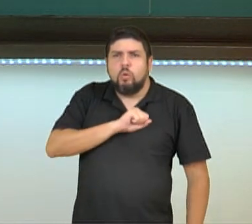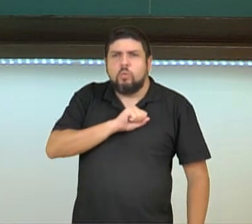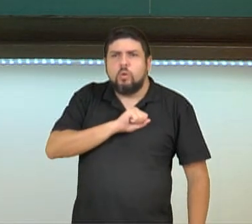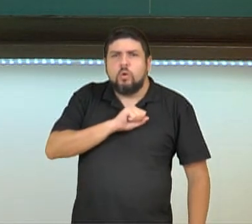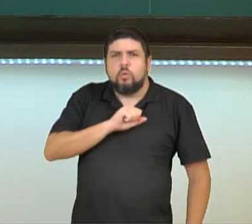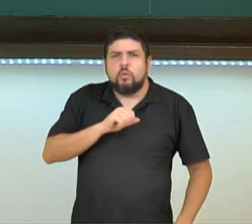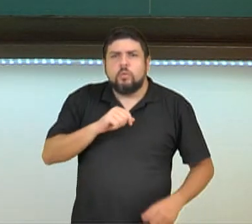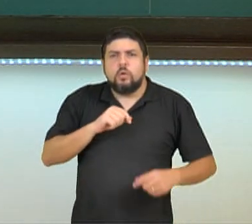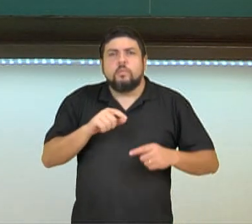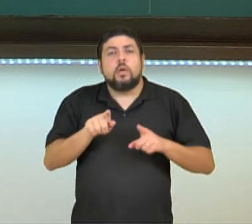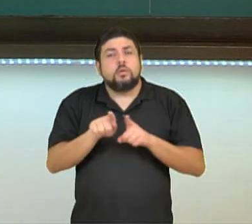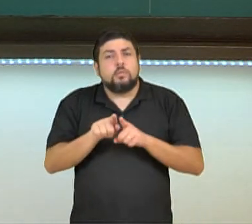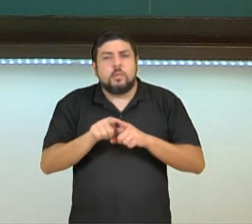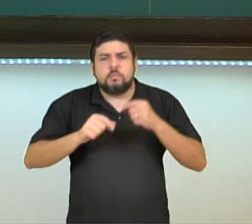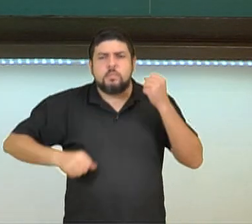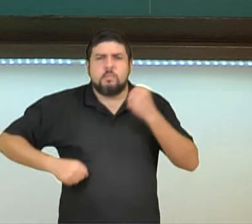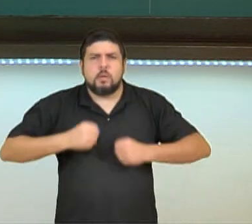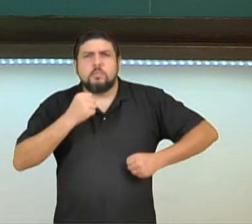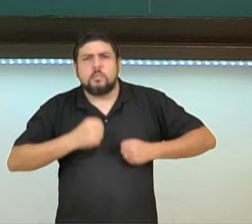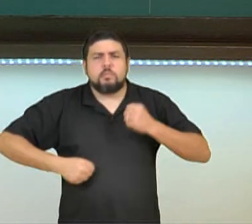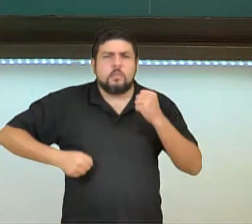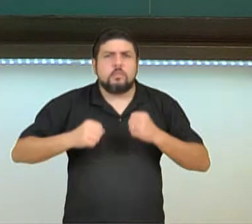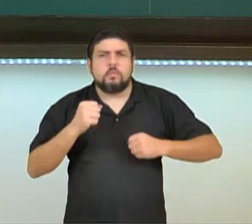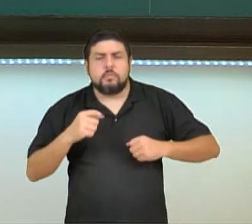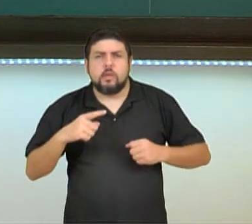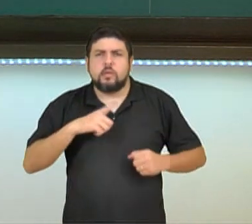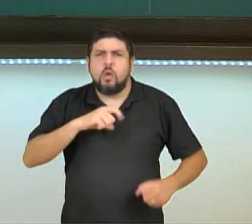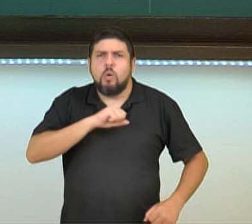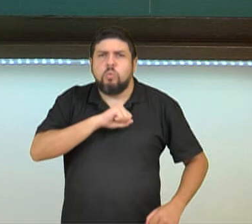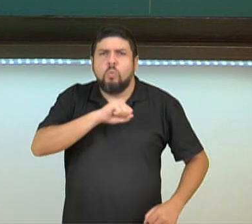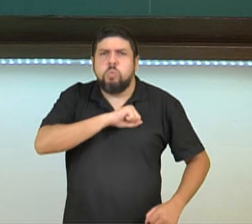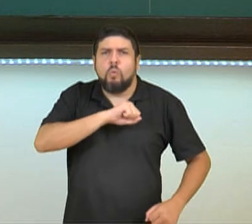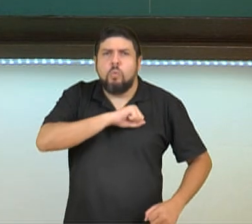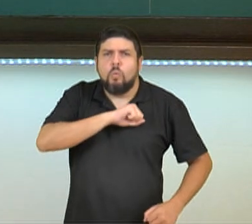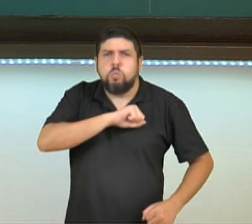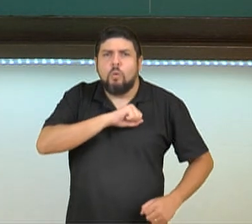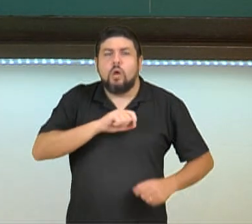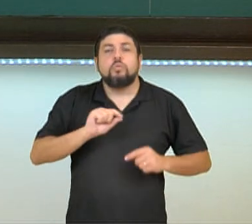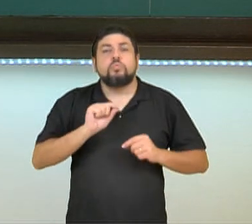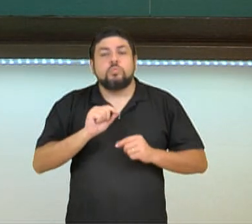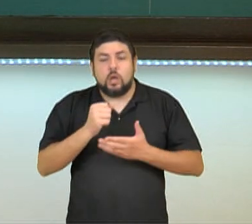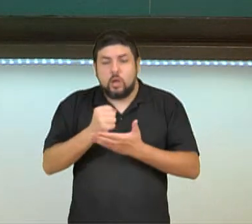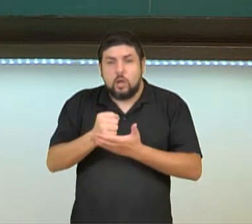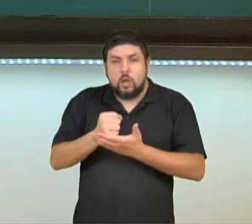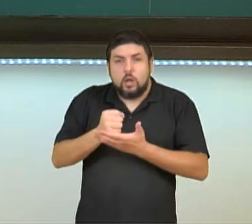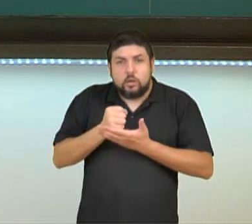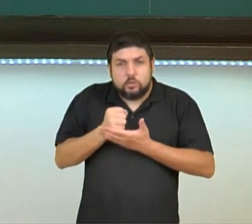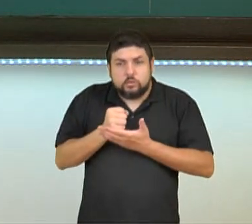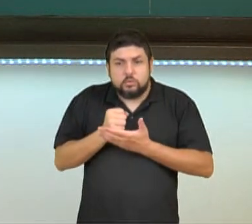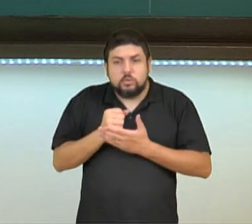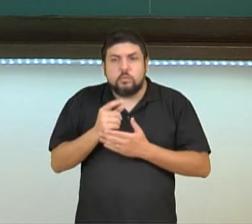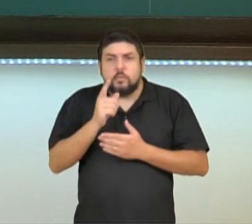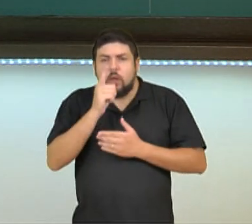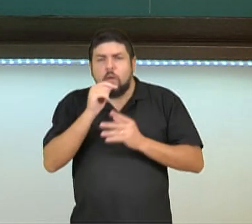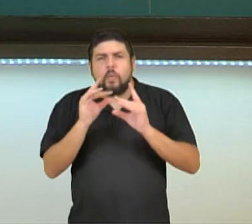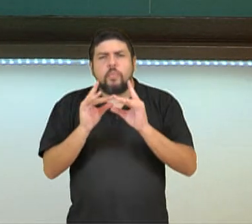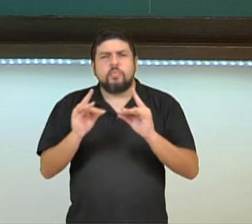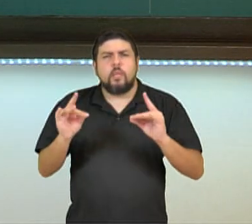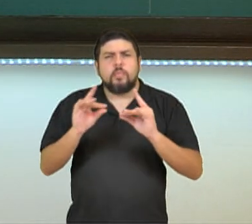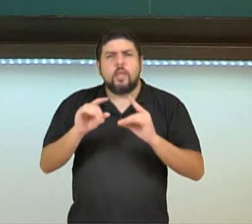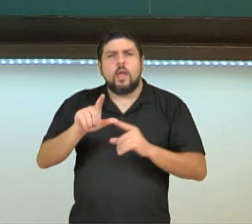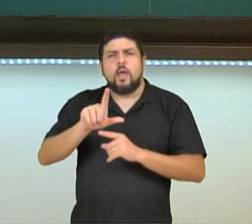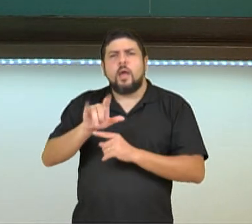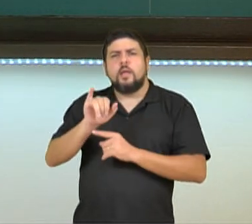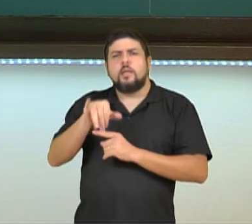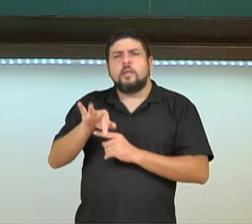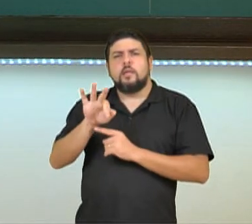durante a prática de uma atividade física, tudo isso vai estimular com que a linfa circule e aí a gente vai eliminar esse excesso